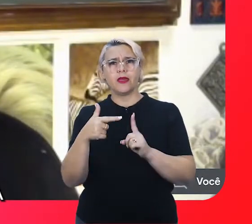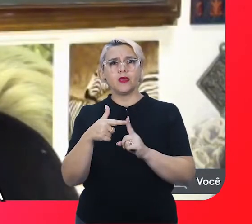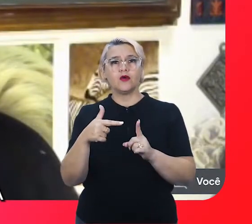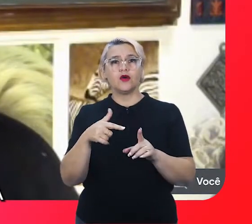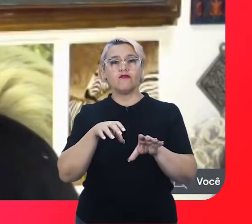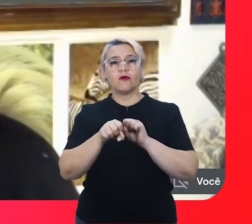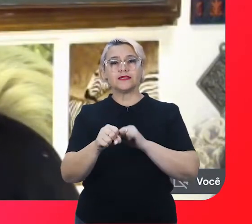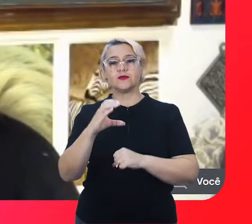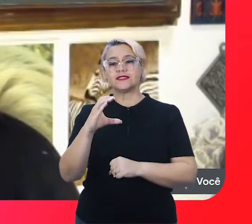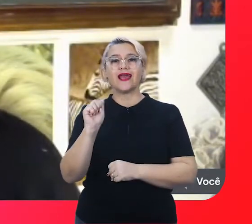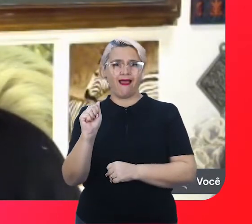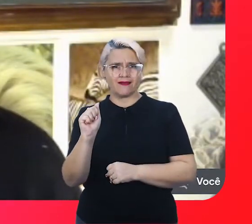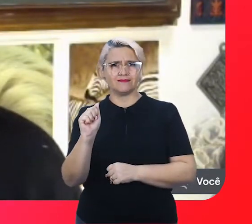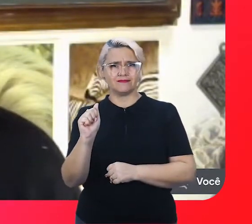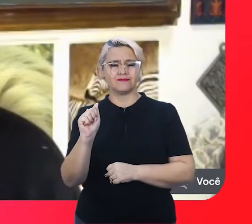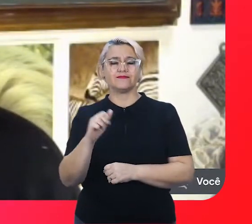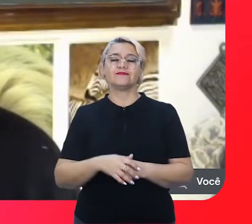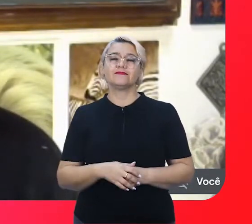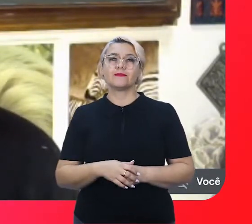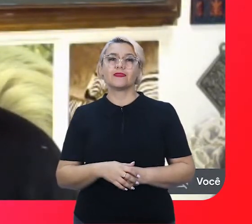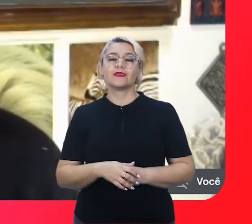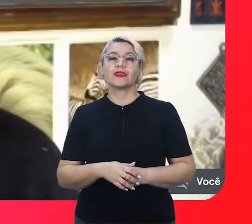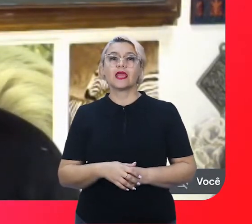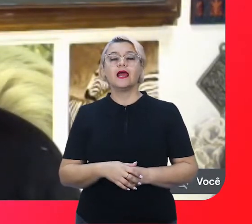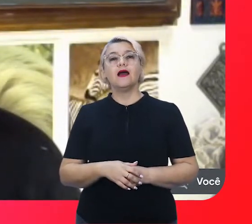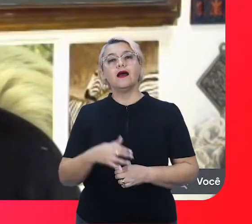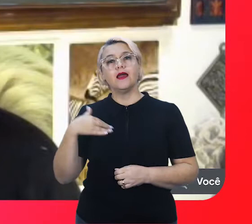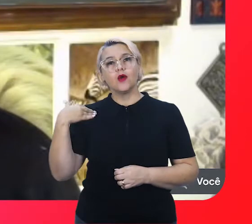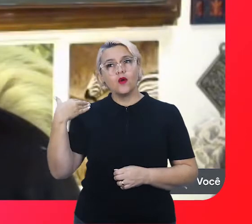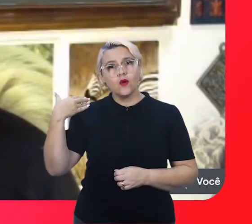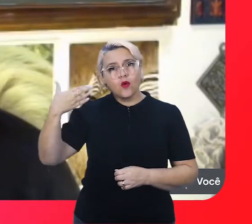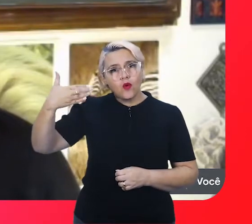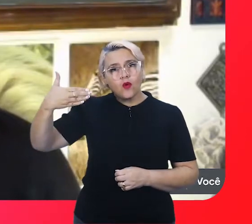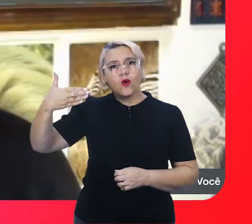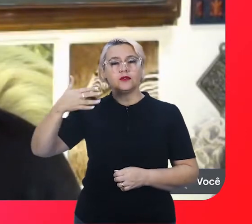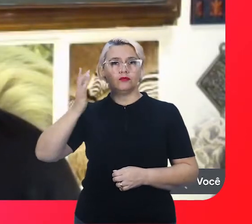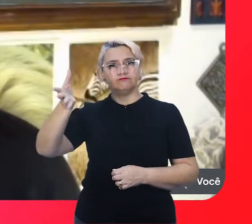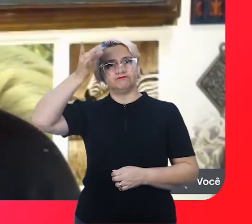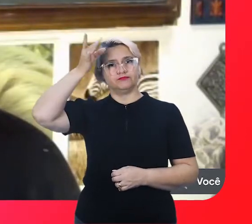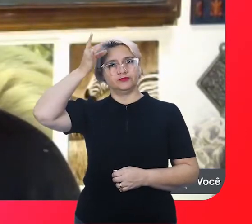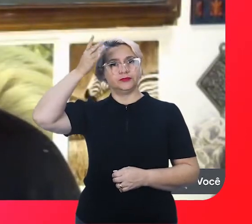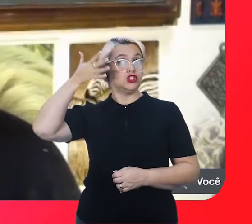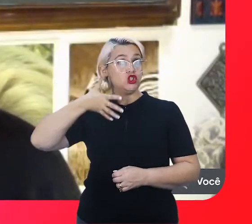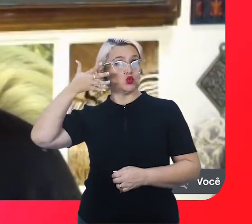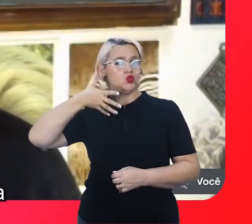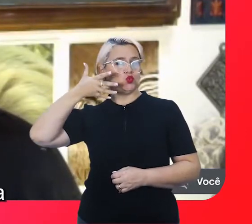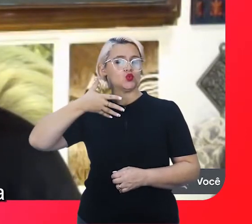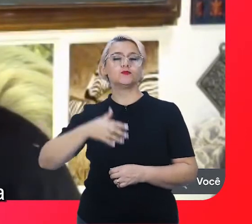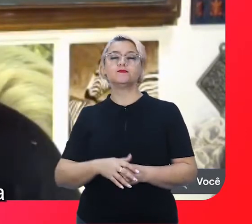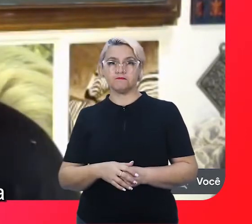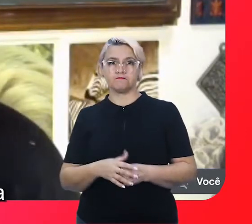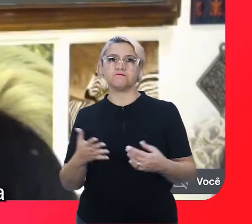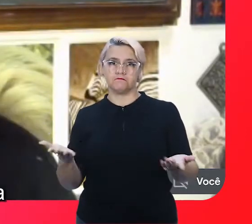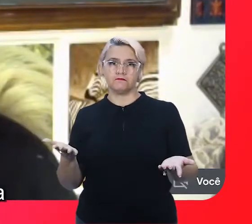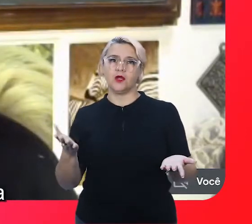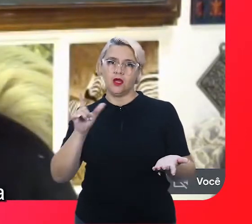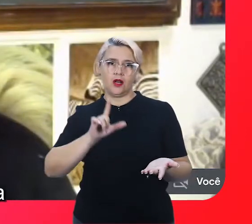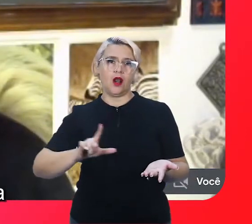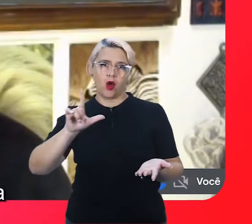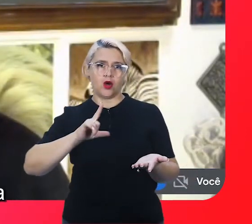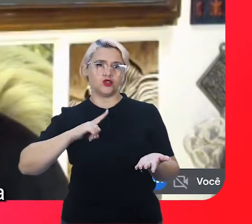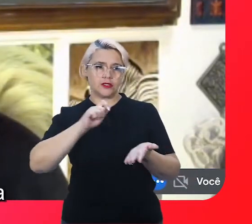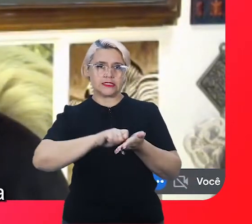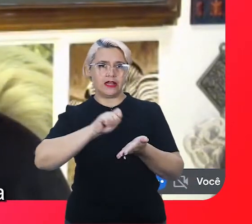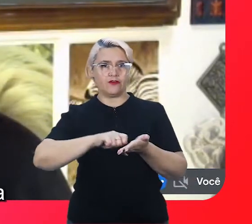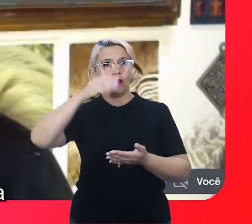do CA, né? E quando eu decorei um discurso, que obviamente um discurso escrito